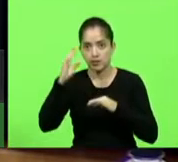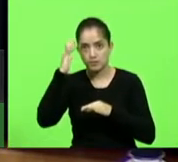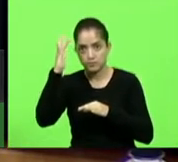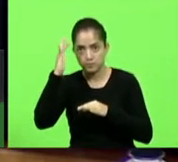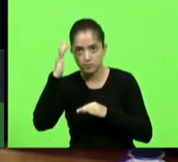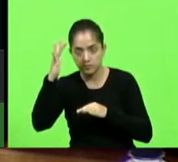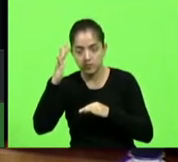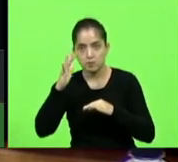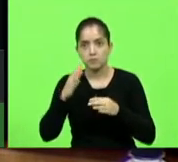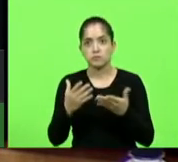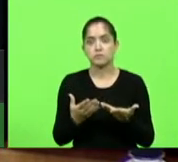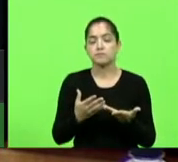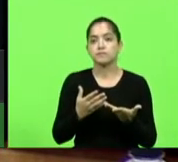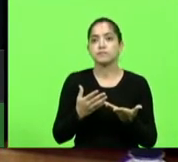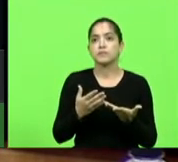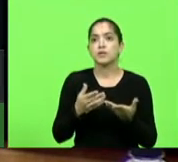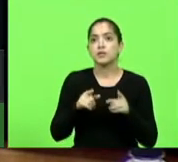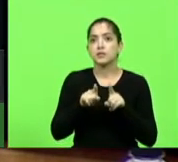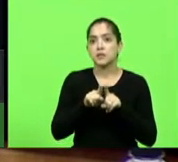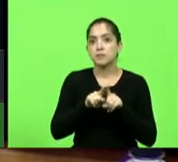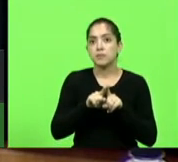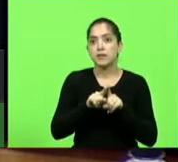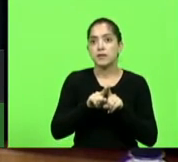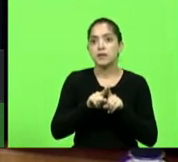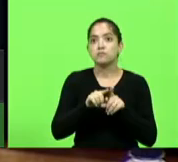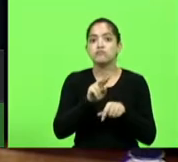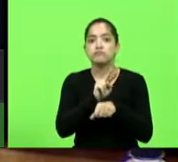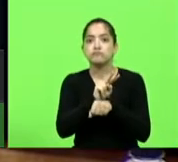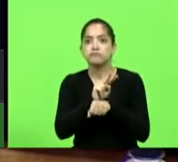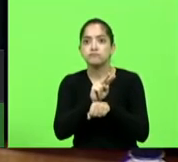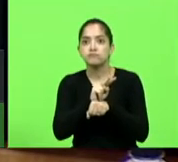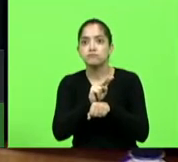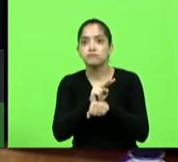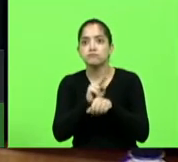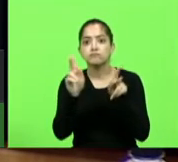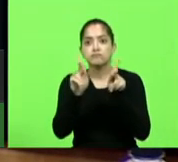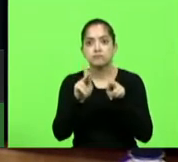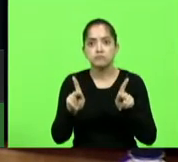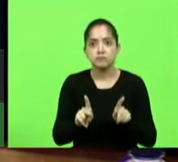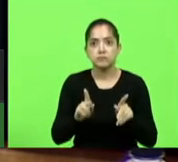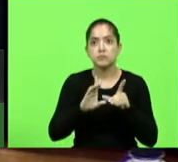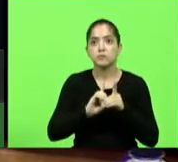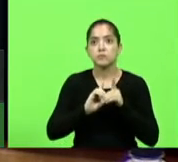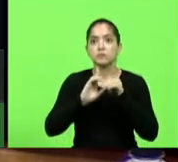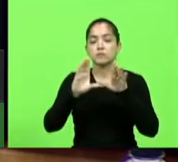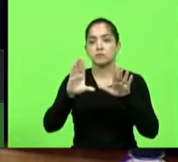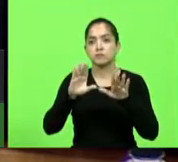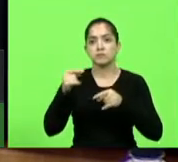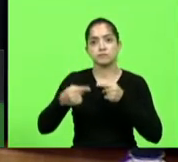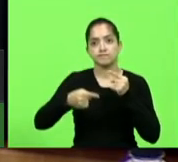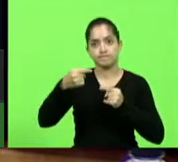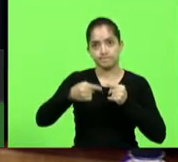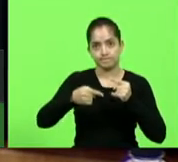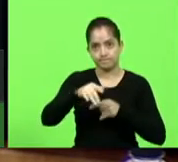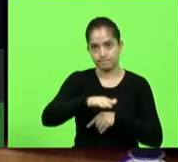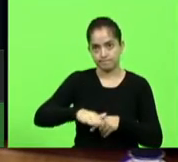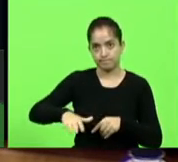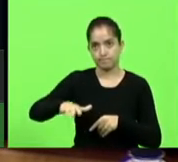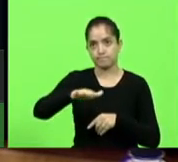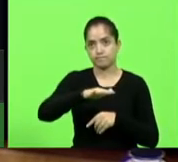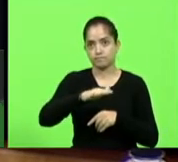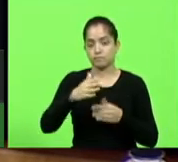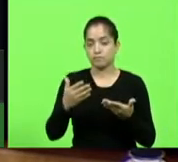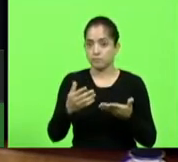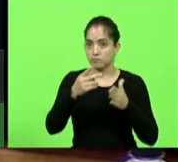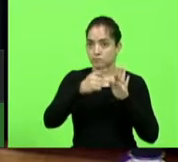e de expressão, e no intuito de preservar o espírito pacífico e democrático no âmbito das discussões. O projeto de